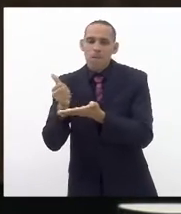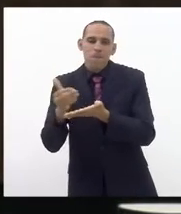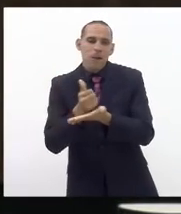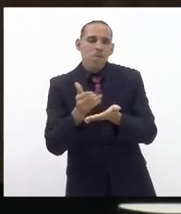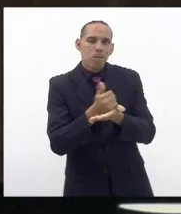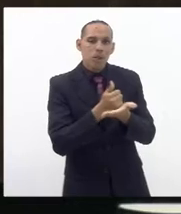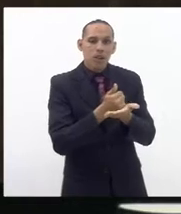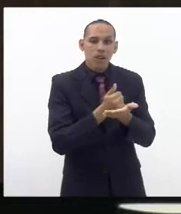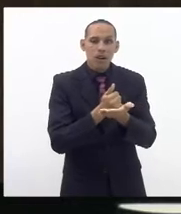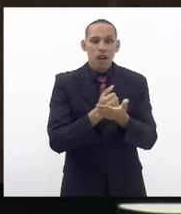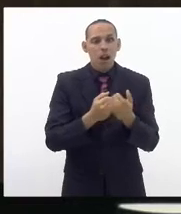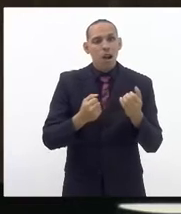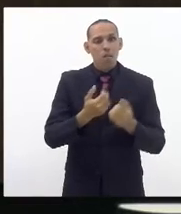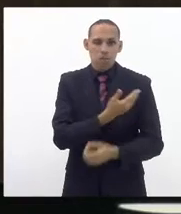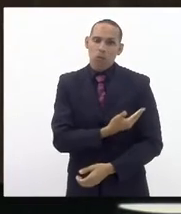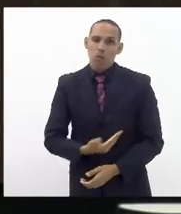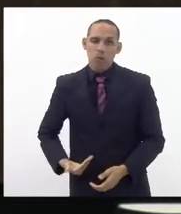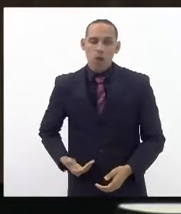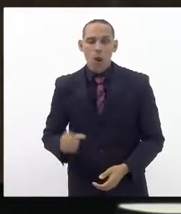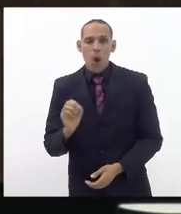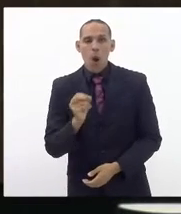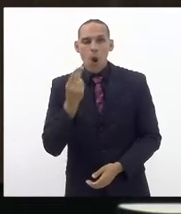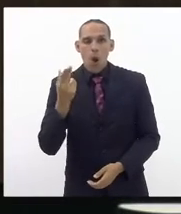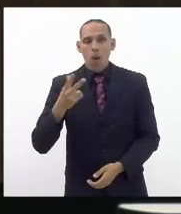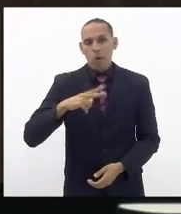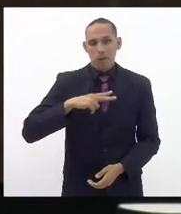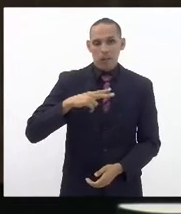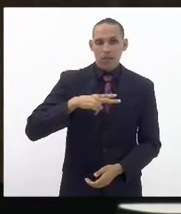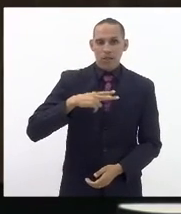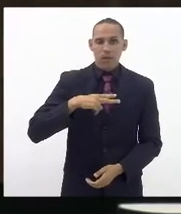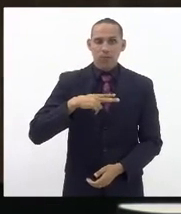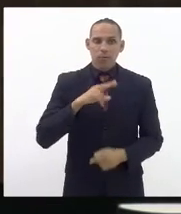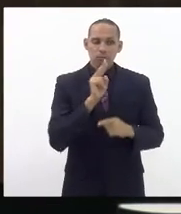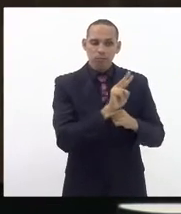poder público ou pela iniciativa